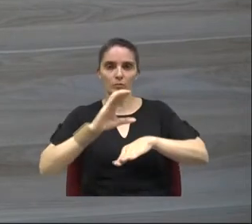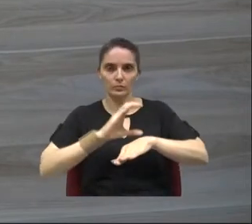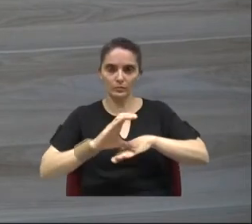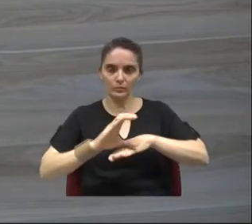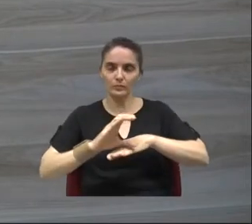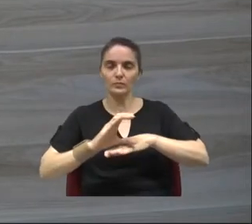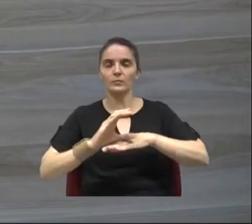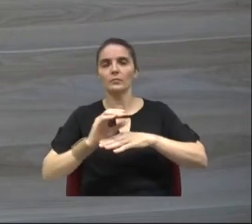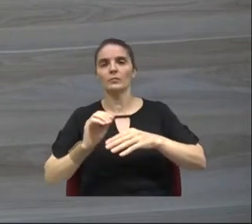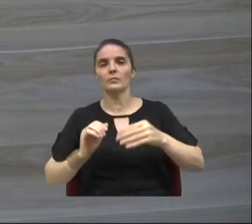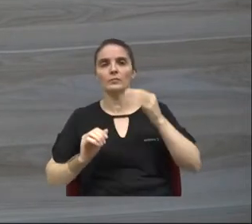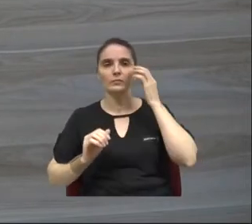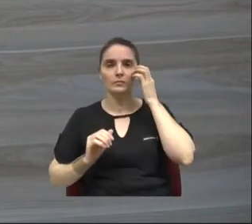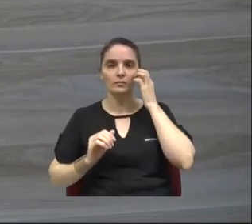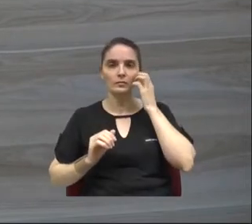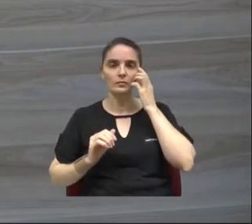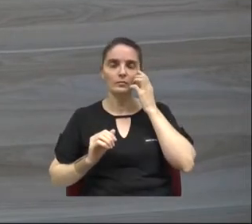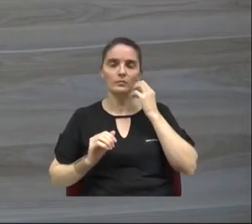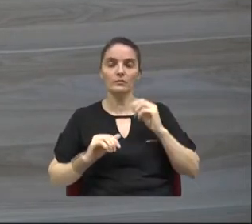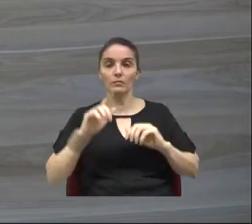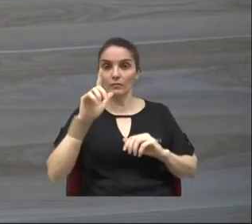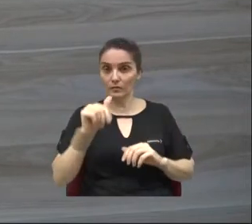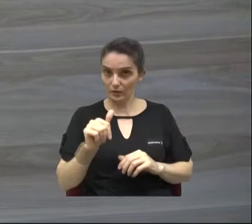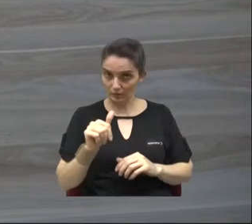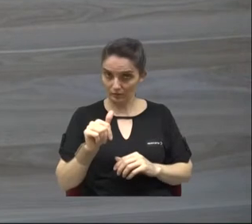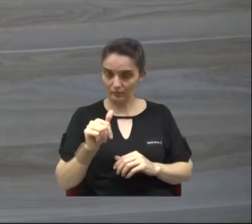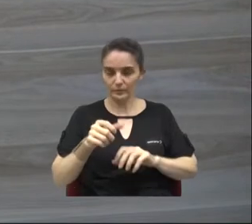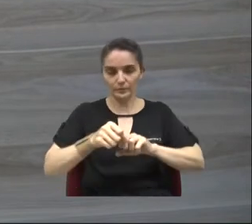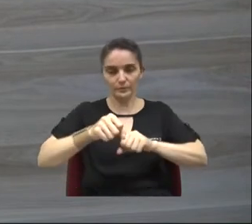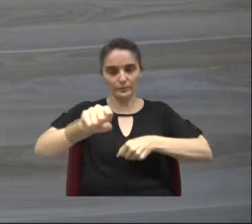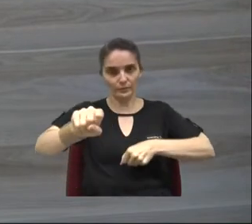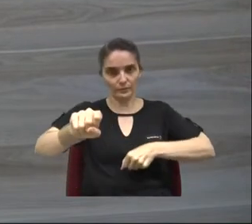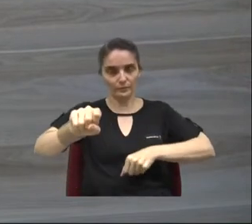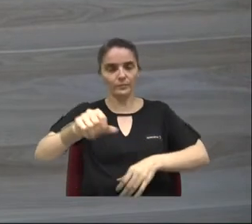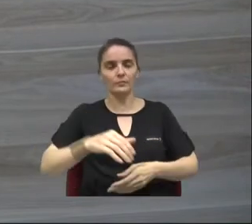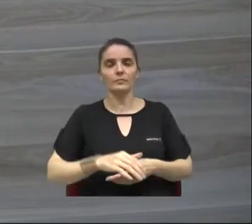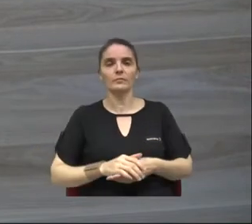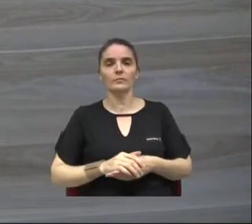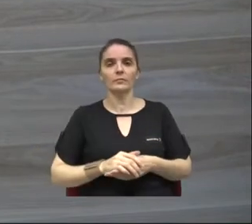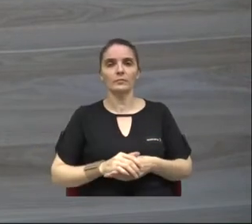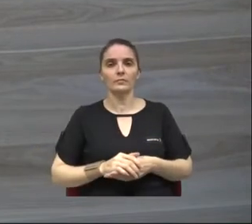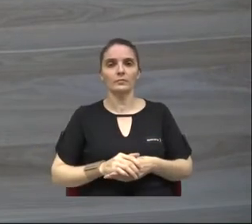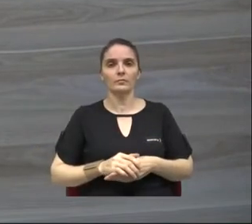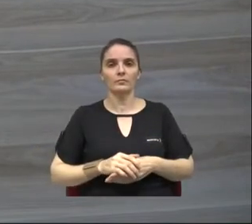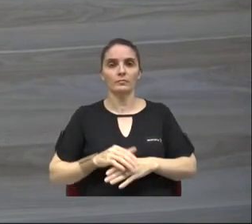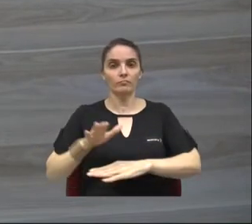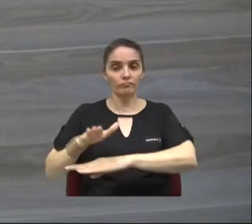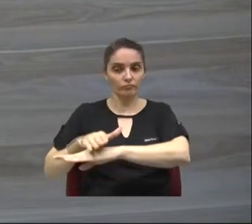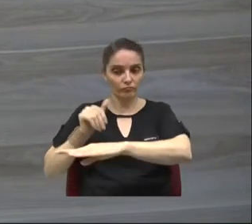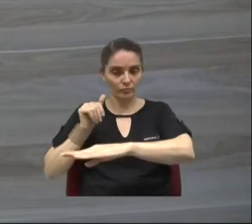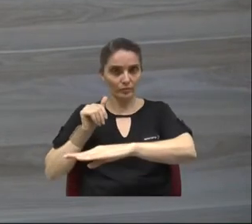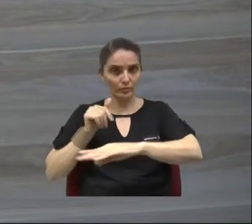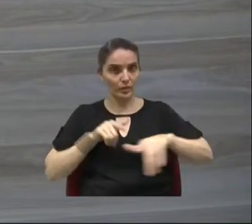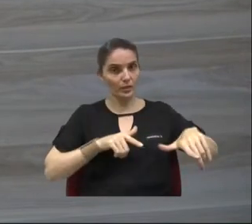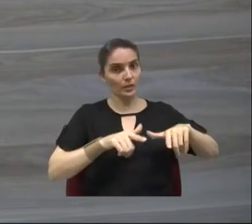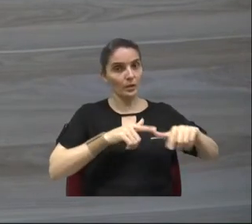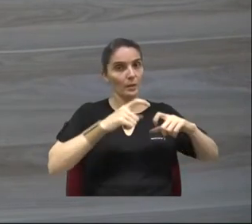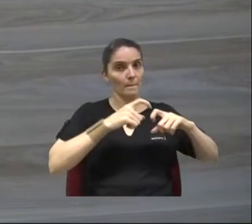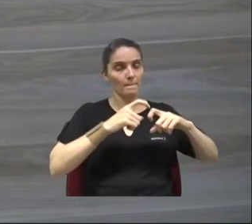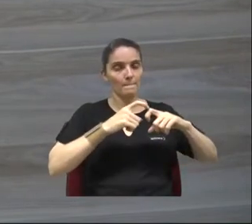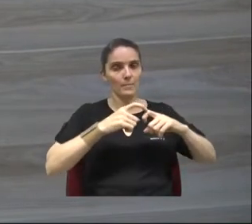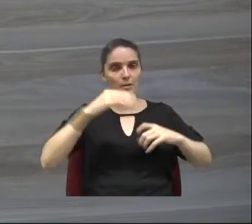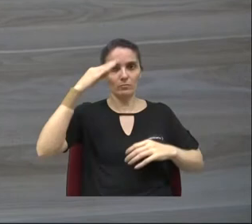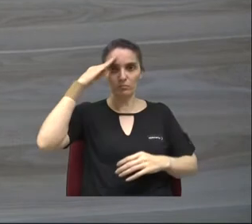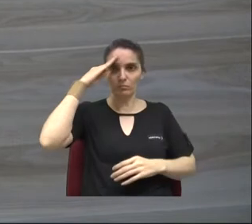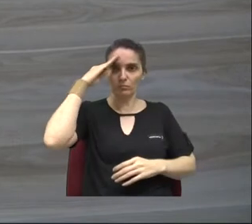em cardiologia. Logo após sua formatura, foi convocado para ser médico do Exército, função que